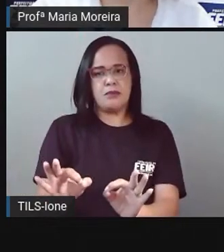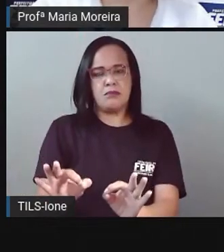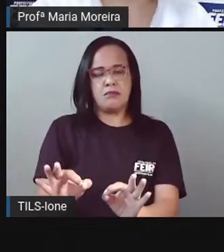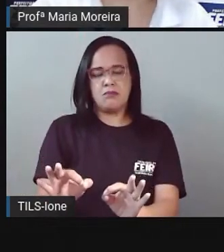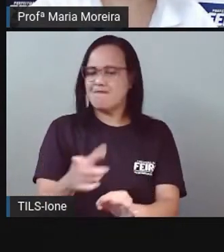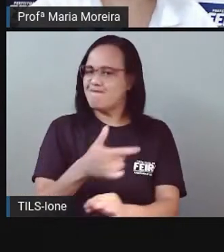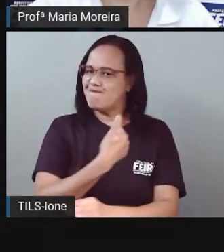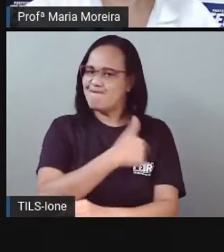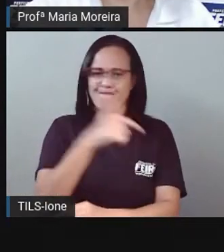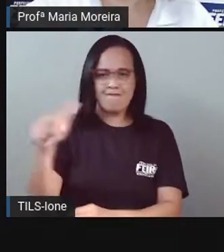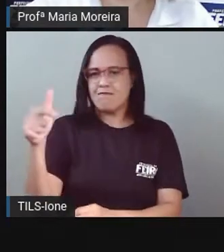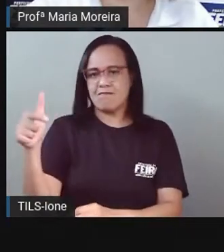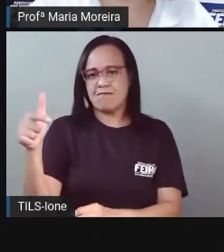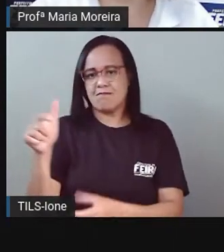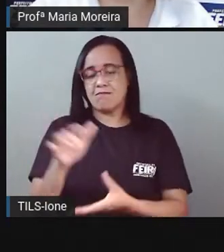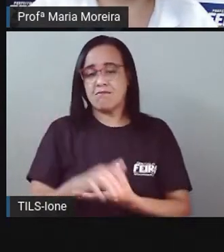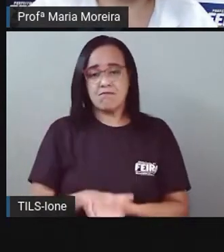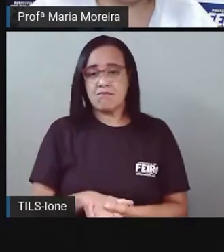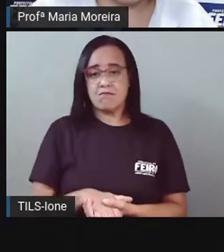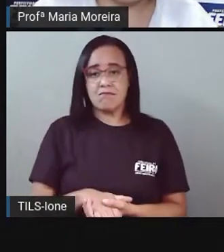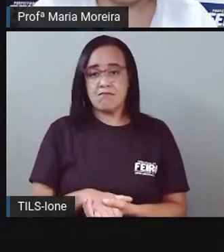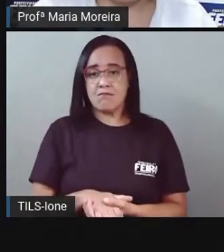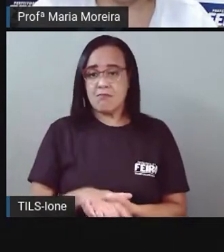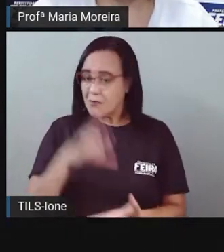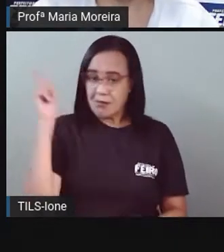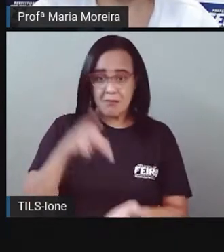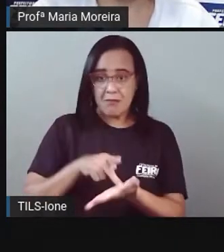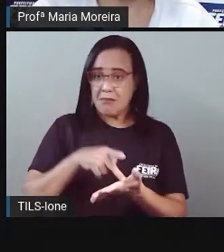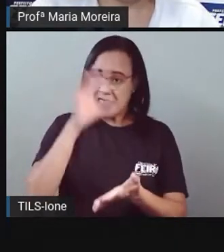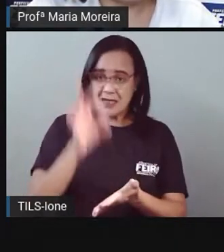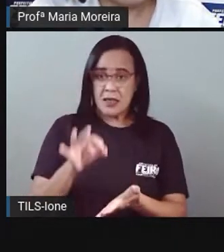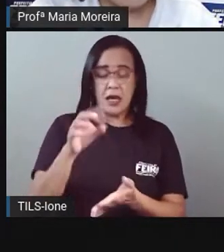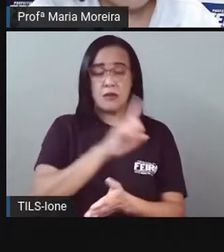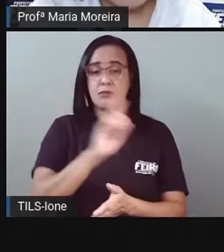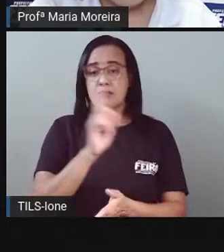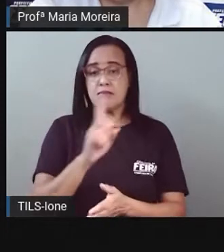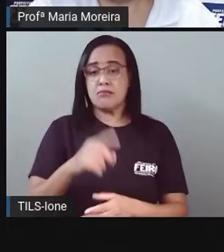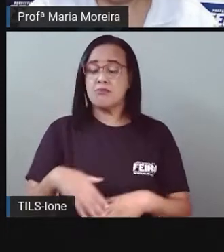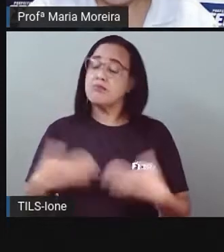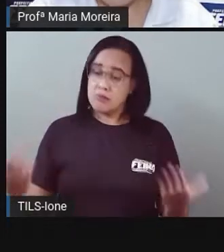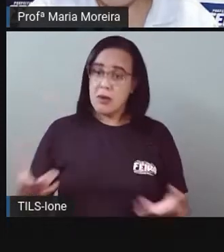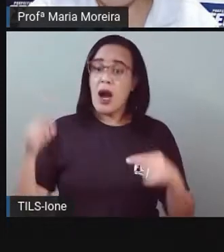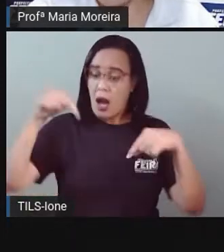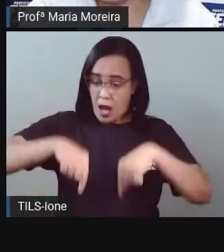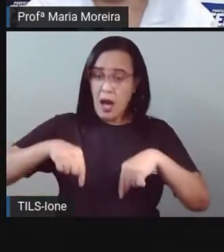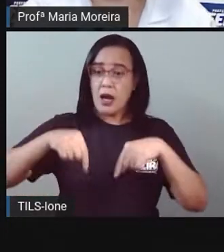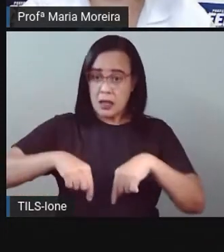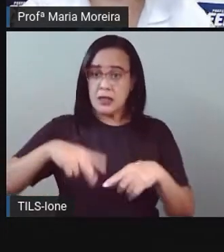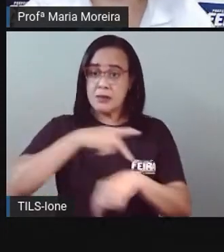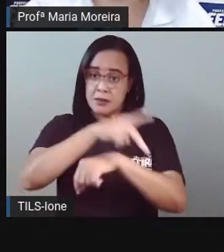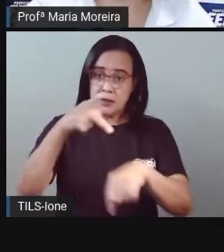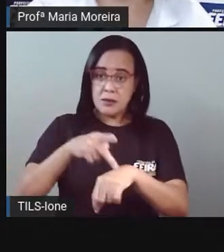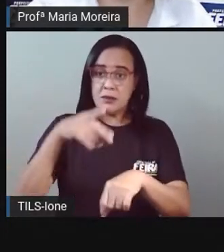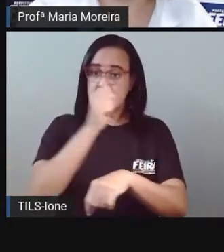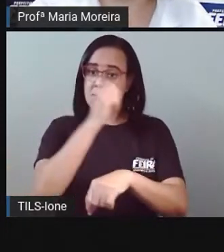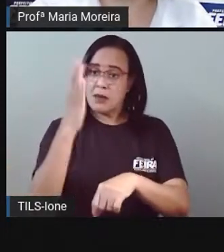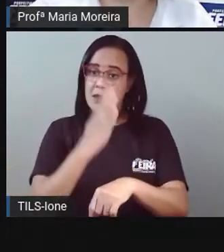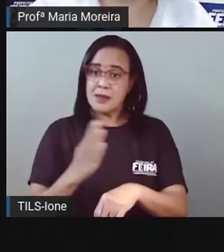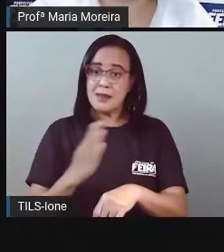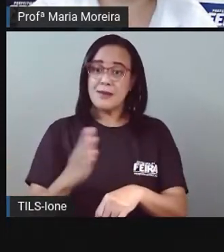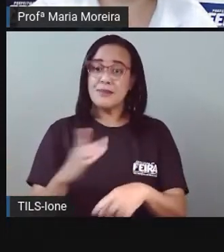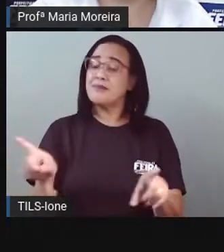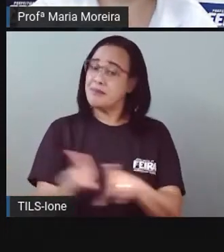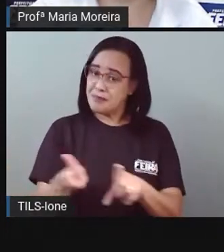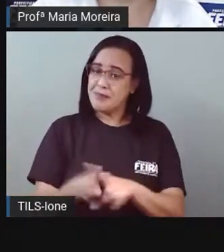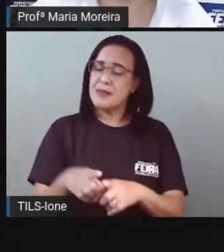né, não é tão preciso assim. Inclusive aqui no Brasil. Por quê, Pro? Porque aqui no Brasil a gente não